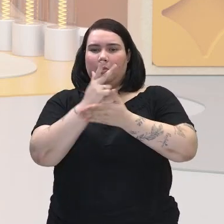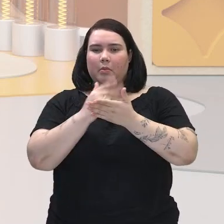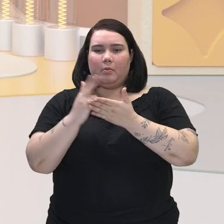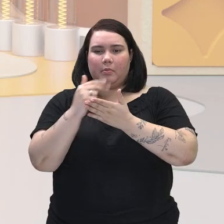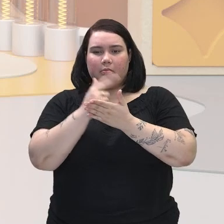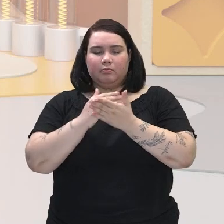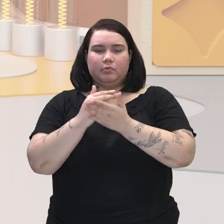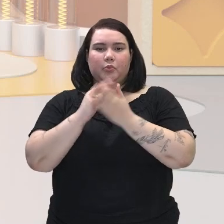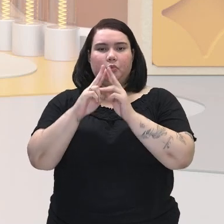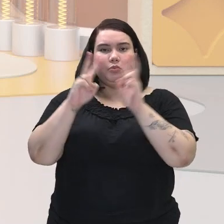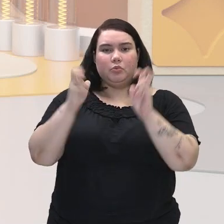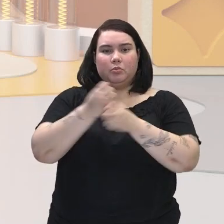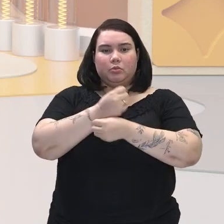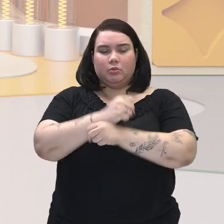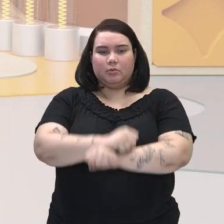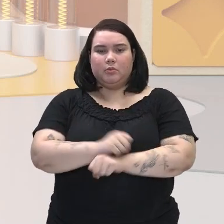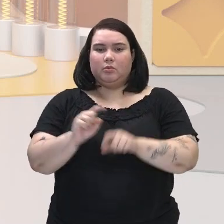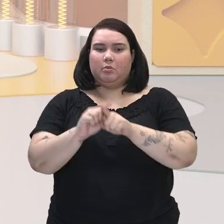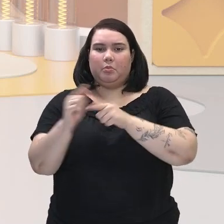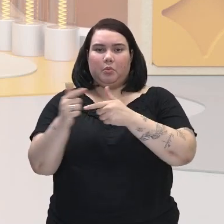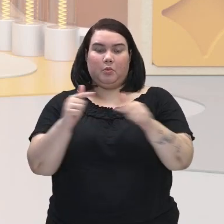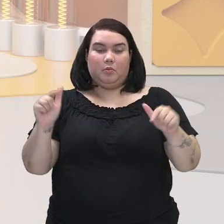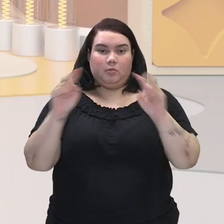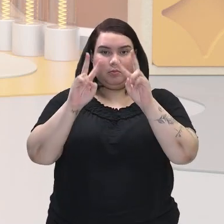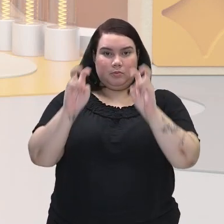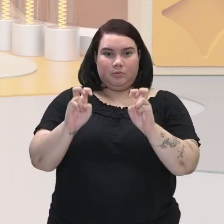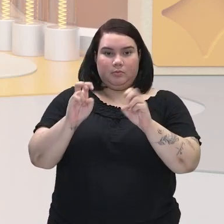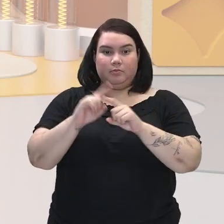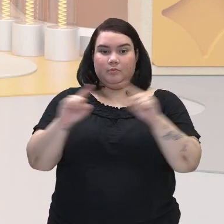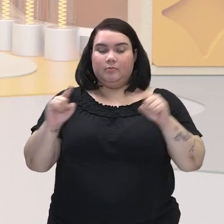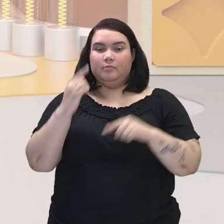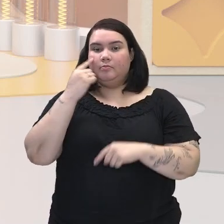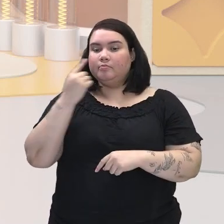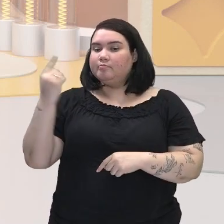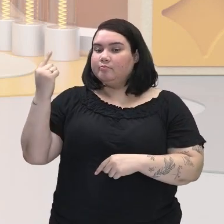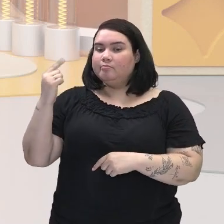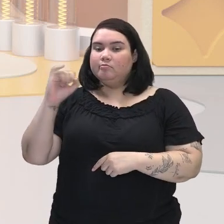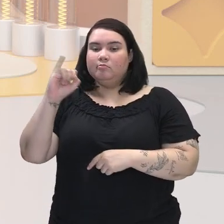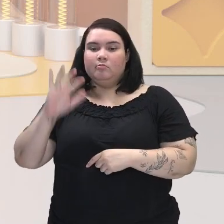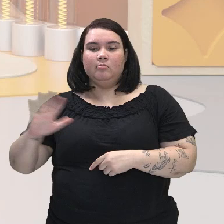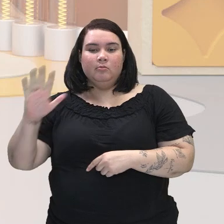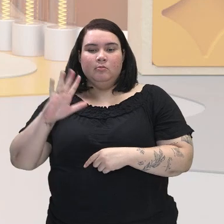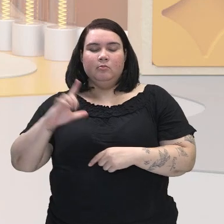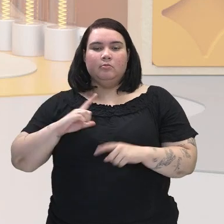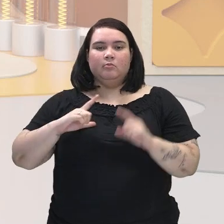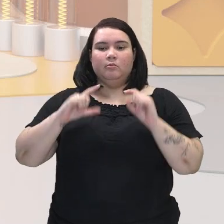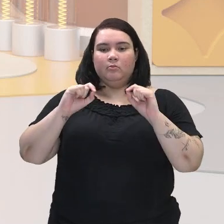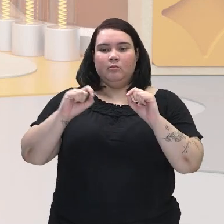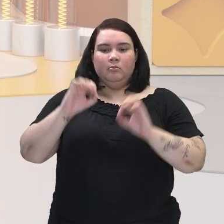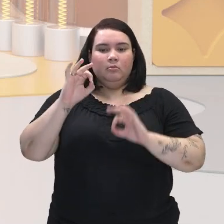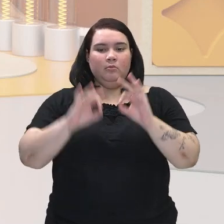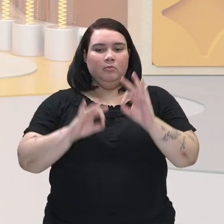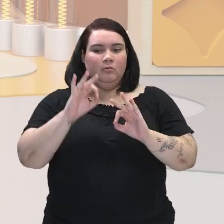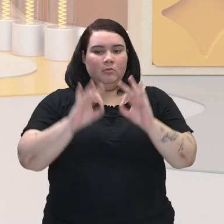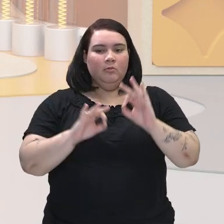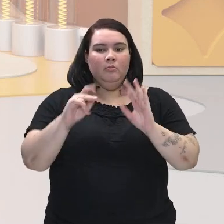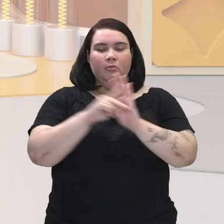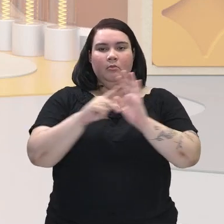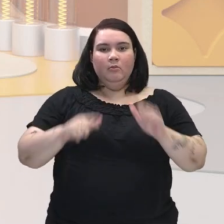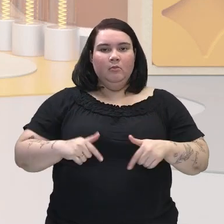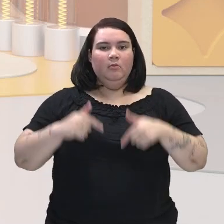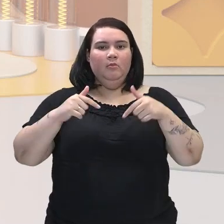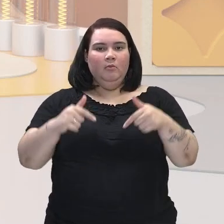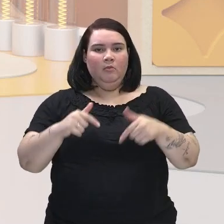a escravidão e outros temas também. Mas aqui nessa imagem mostra justamente o processo de ação